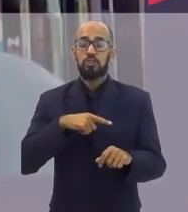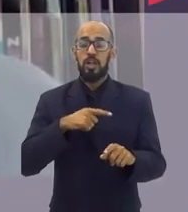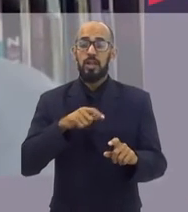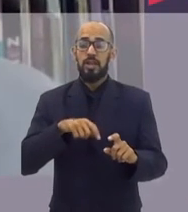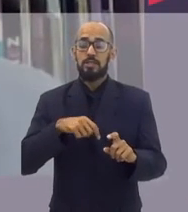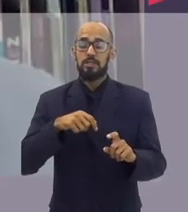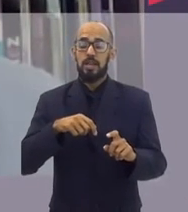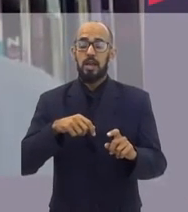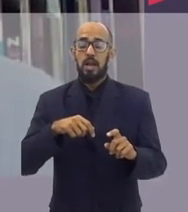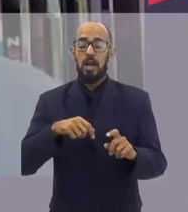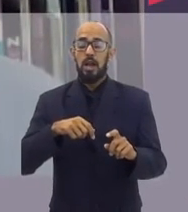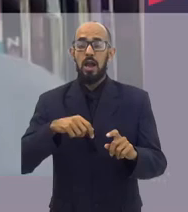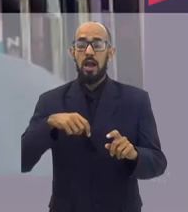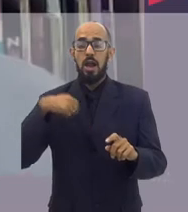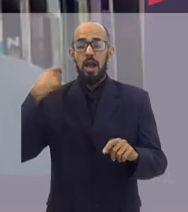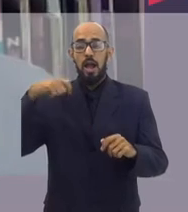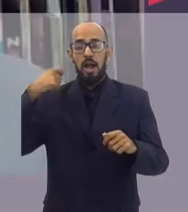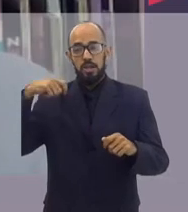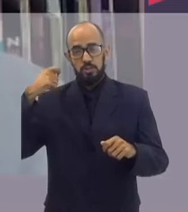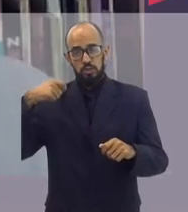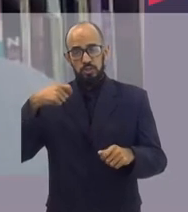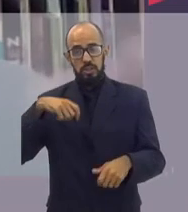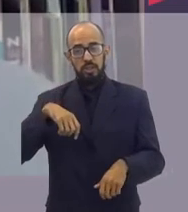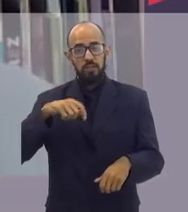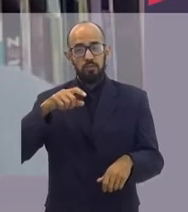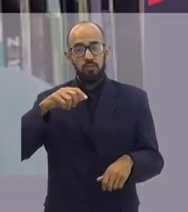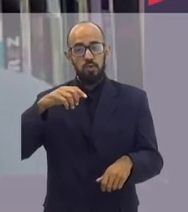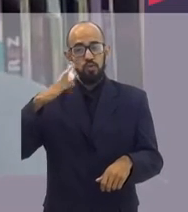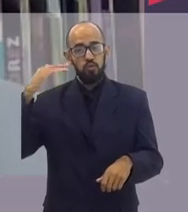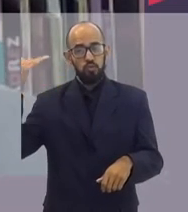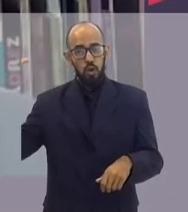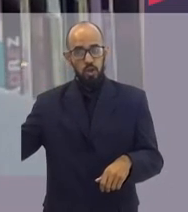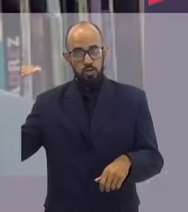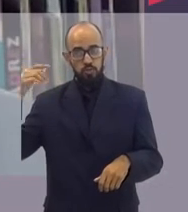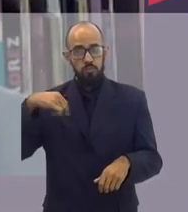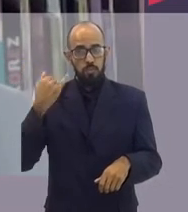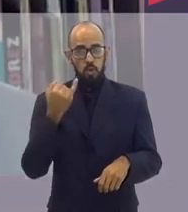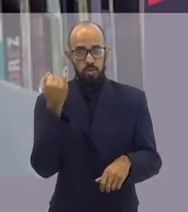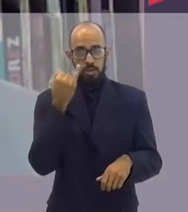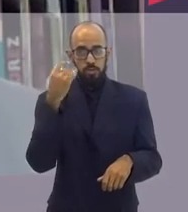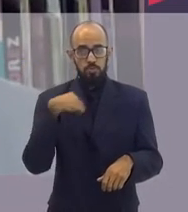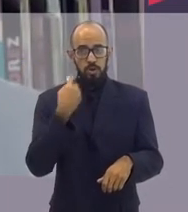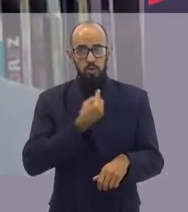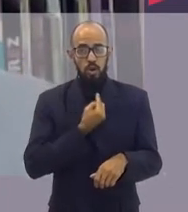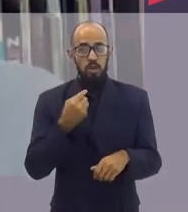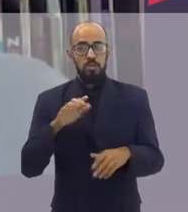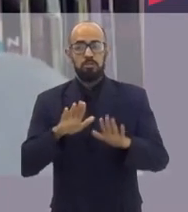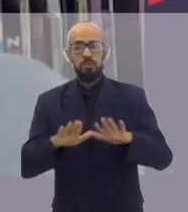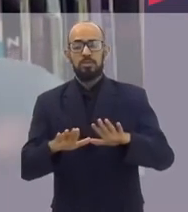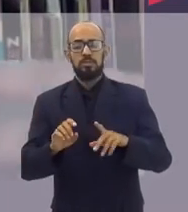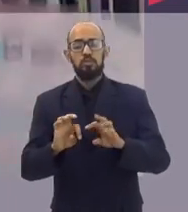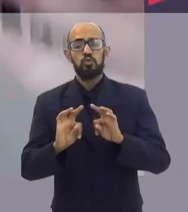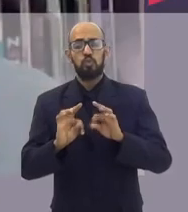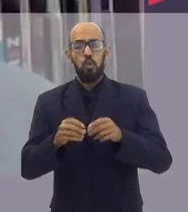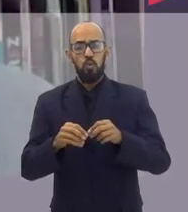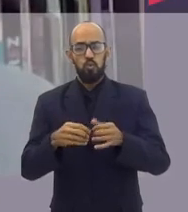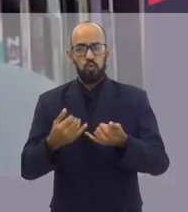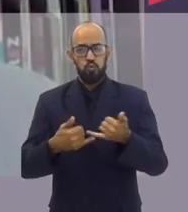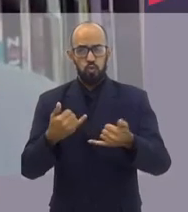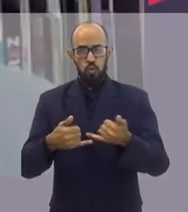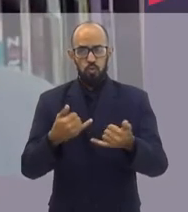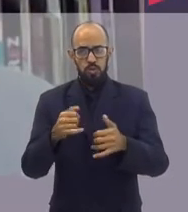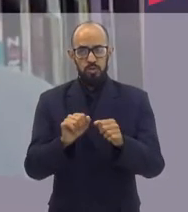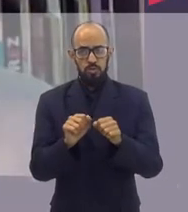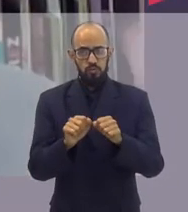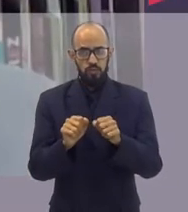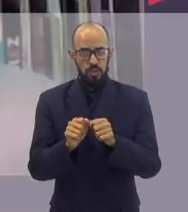a Aimé, né? Que foi um sucesso para a gente, assim, e foi muito importante. Mas a gente fez todo o jogo,